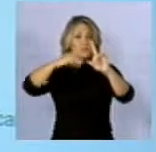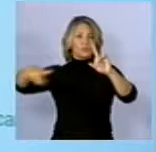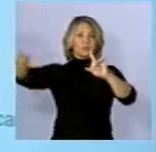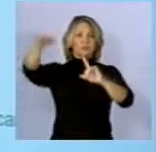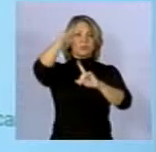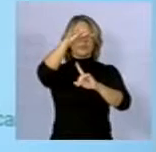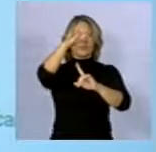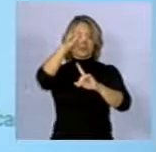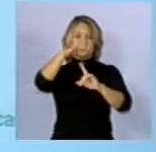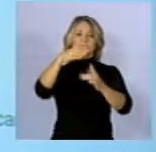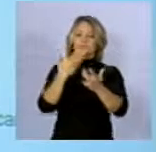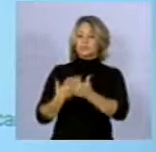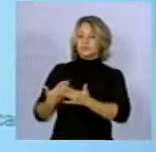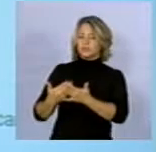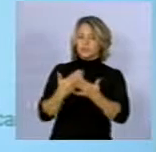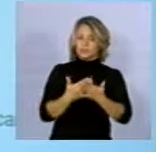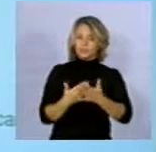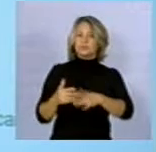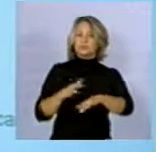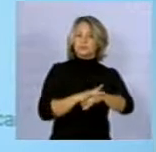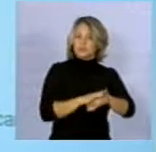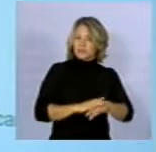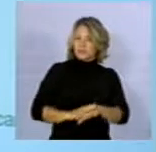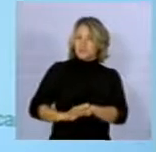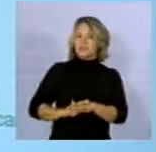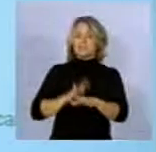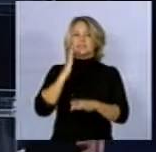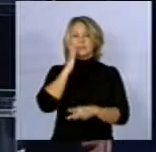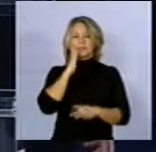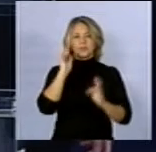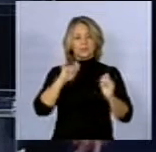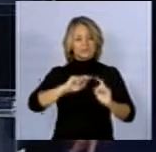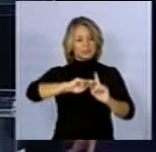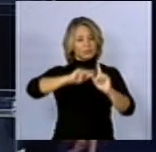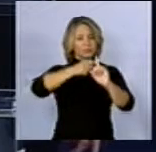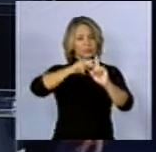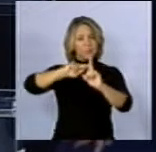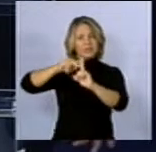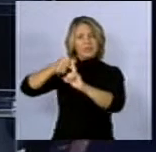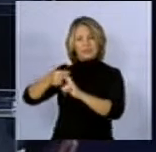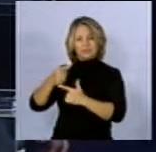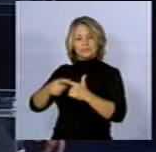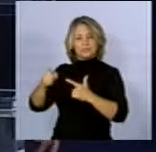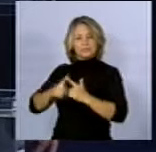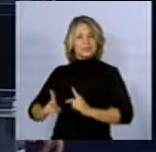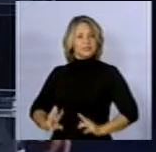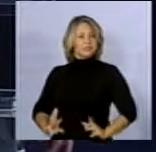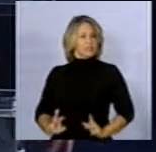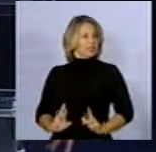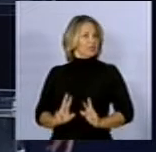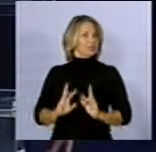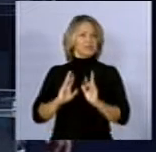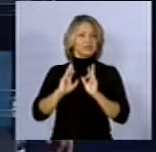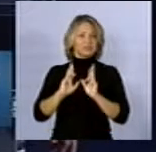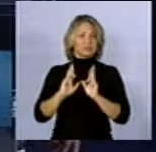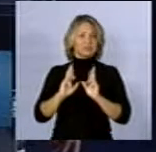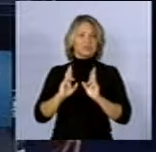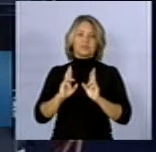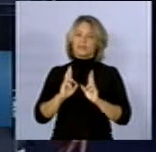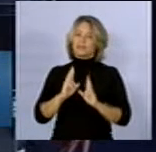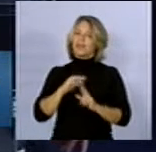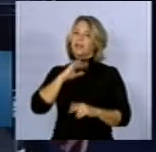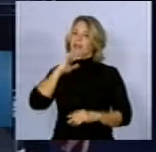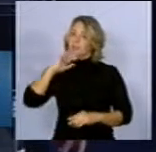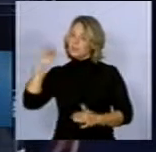estudos epidemiológicos sugeriram que possa duplicar o risco de câncer. Então, obviamente, não são boas para